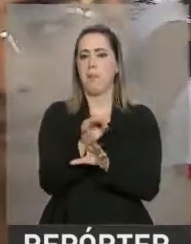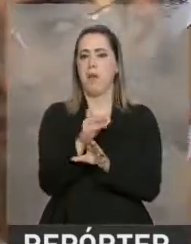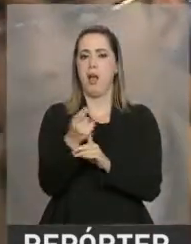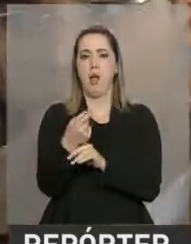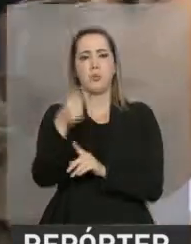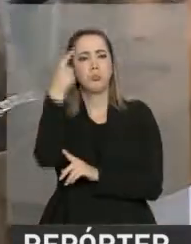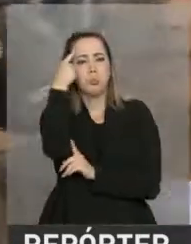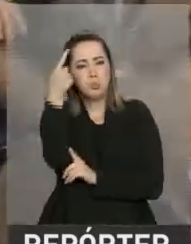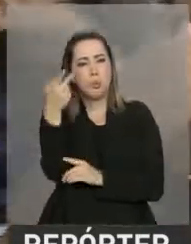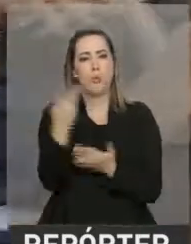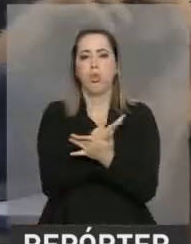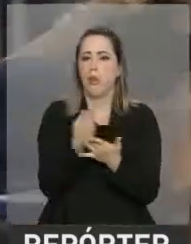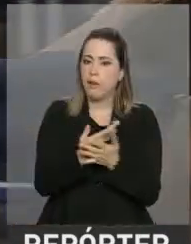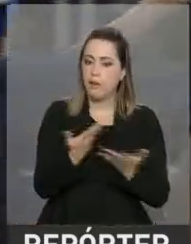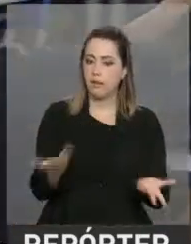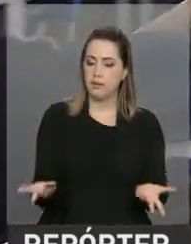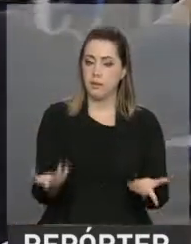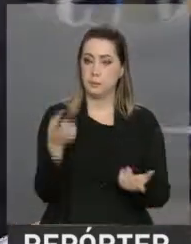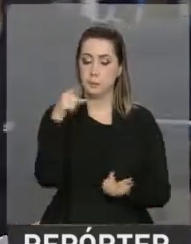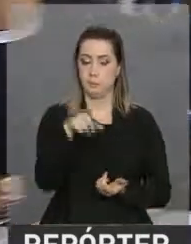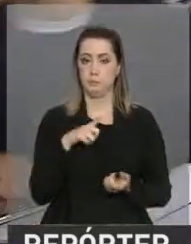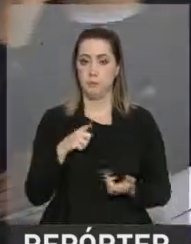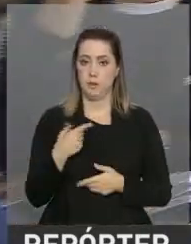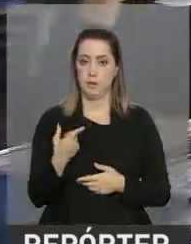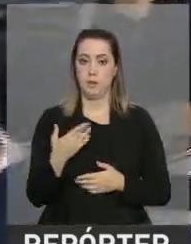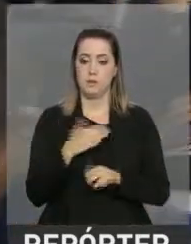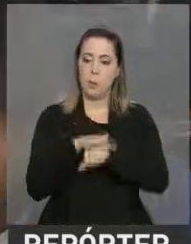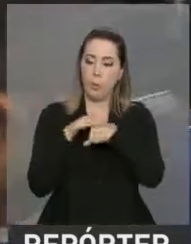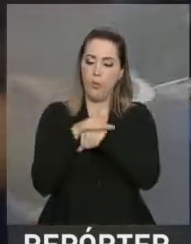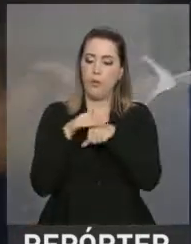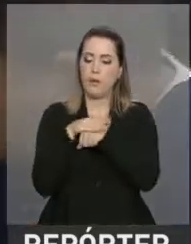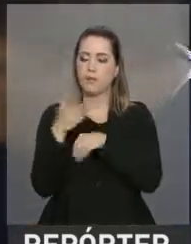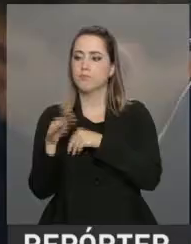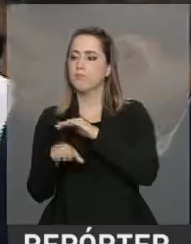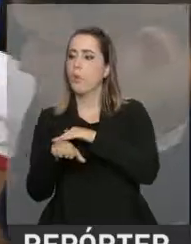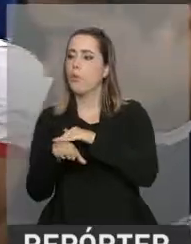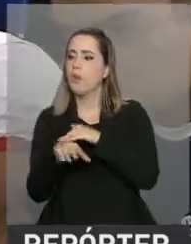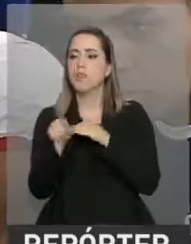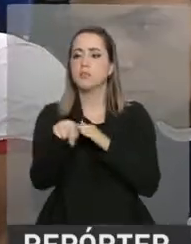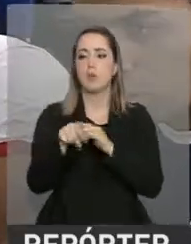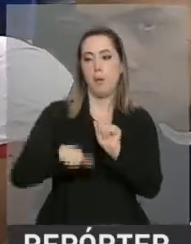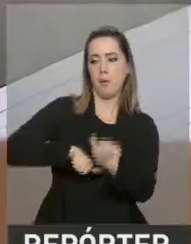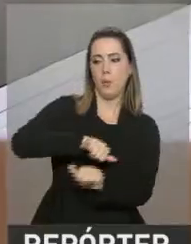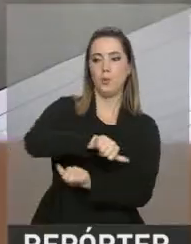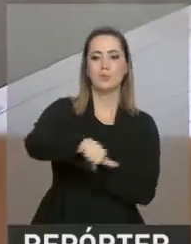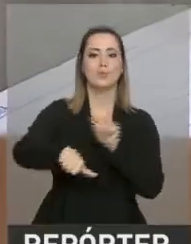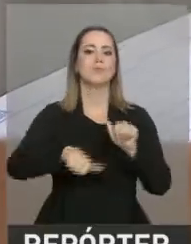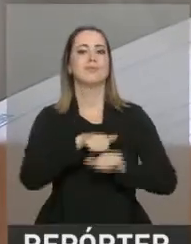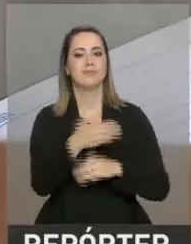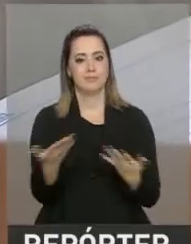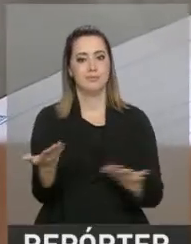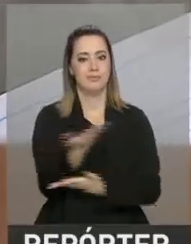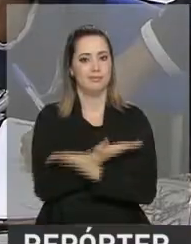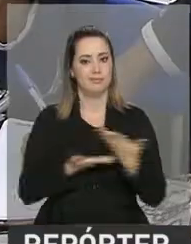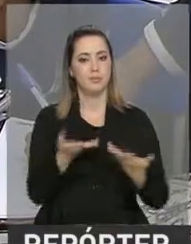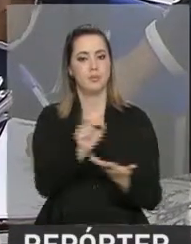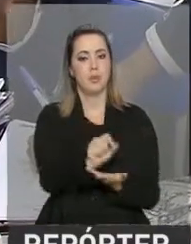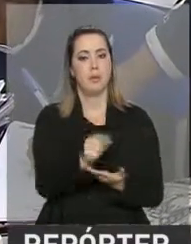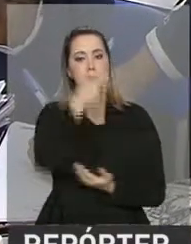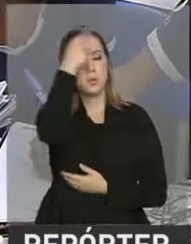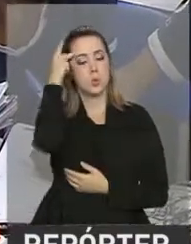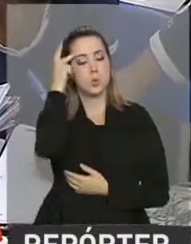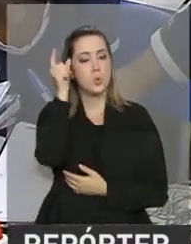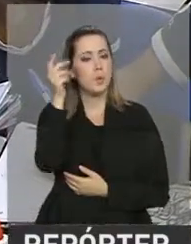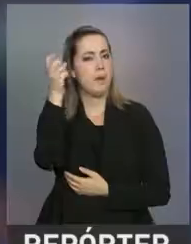falar, nossa, não é bem assim. Então assim, quando você conversa, você gera mudança de alguma forma. E para quem pensa que os estudantes não